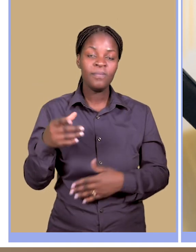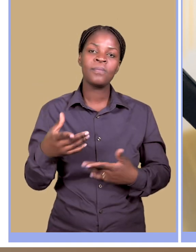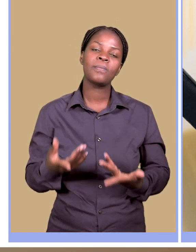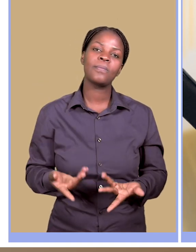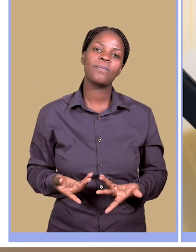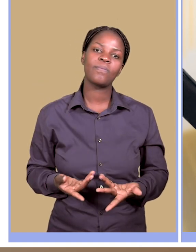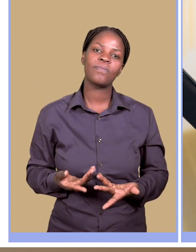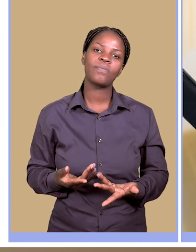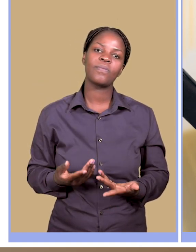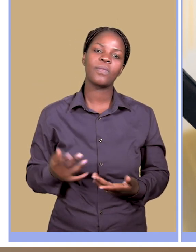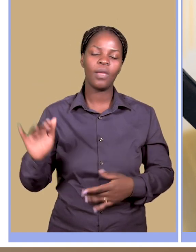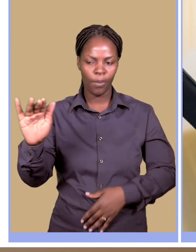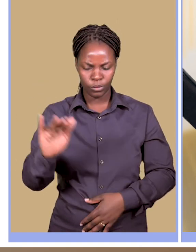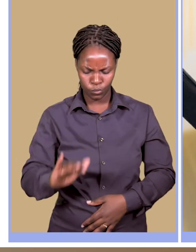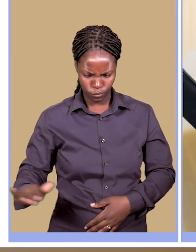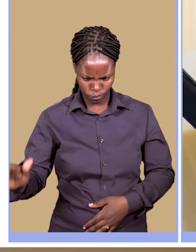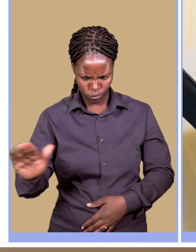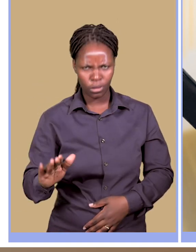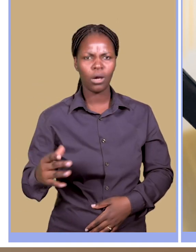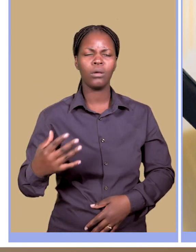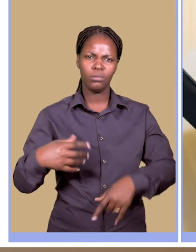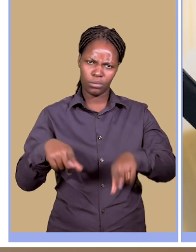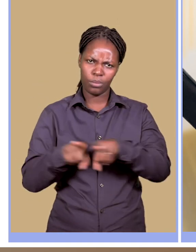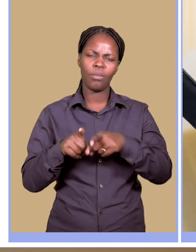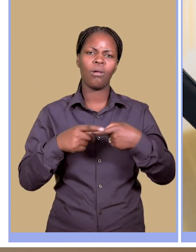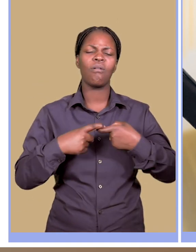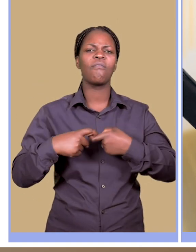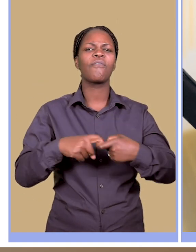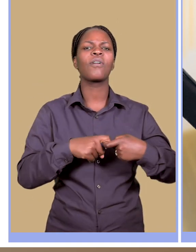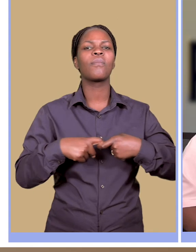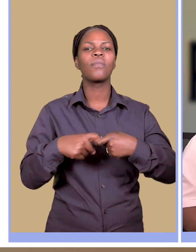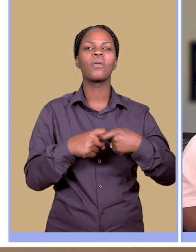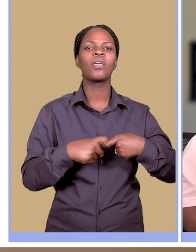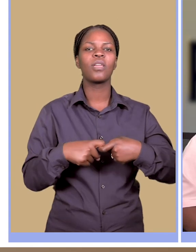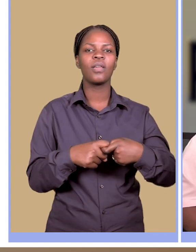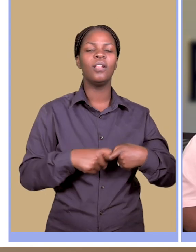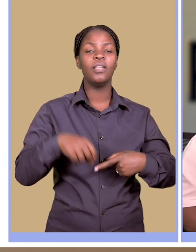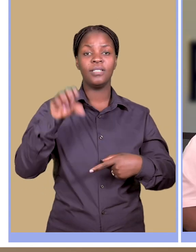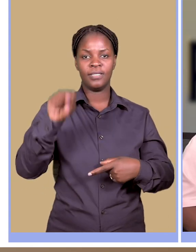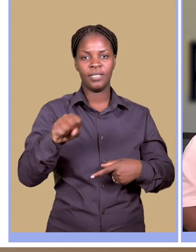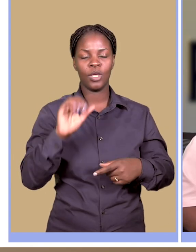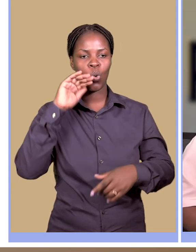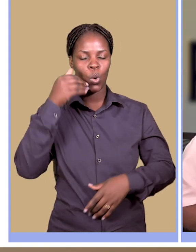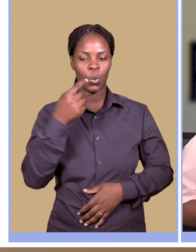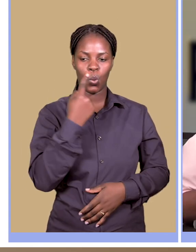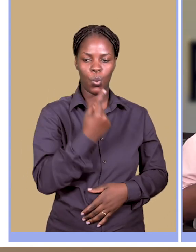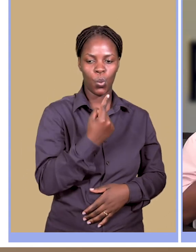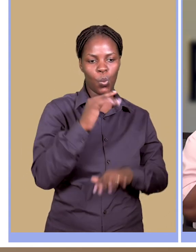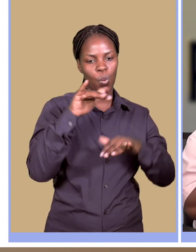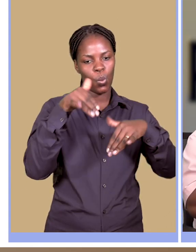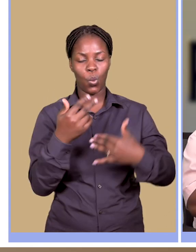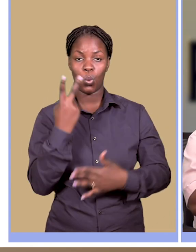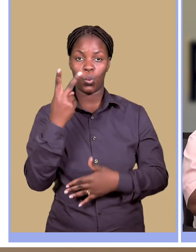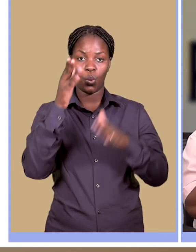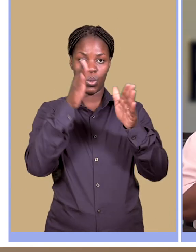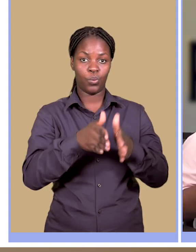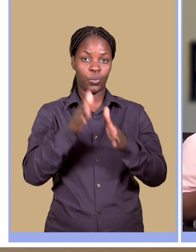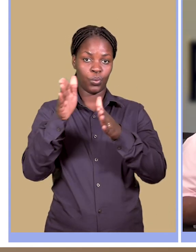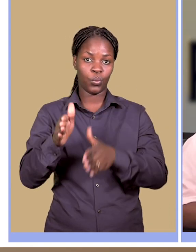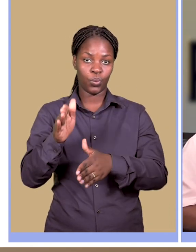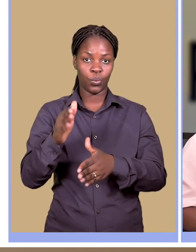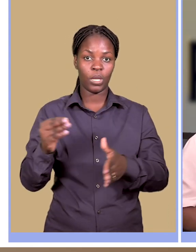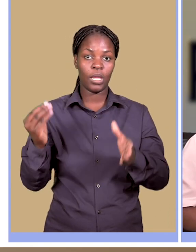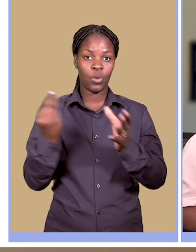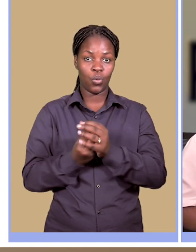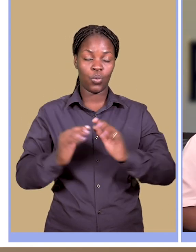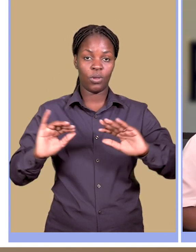não é? Fazem parte de uma sociedade, de uma família, pelo menos. E se um indivíduo ou dois indivíduos numa mesma família têm acesso à